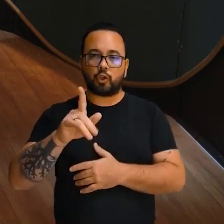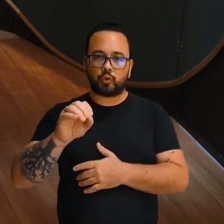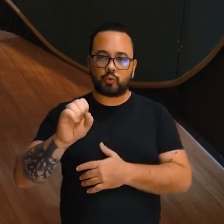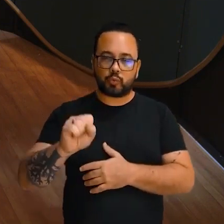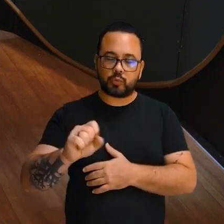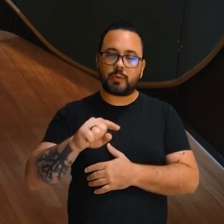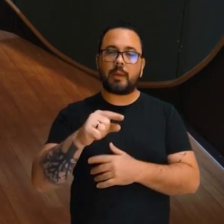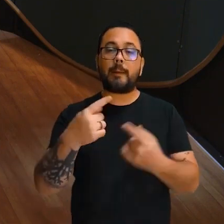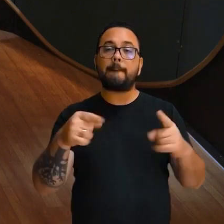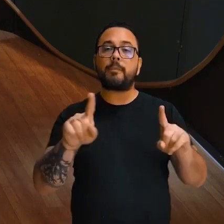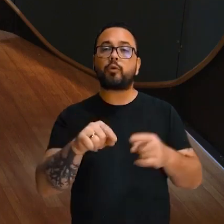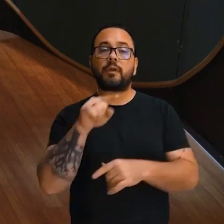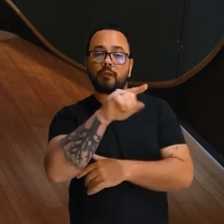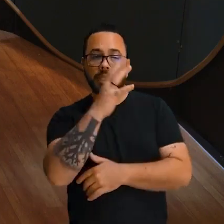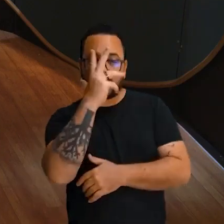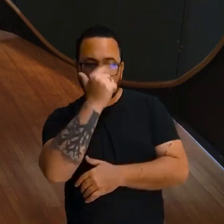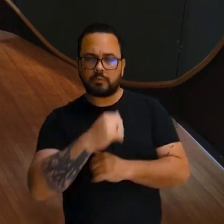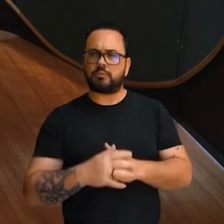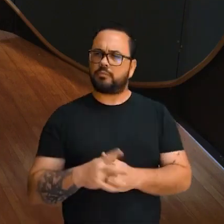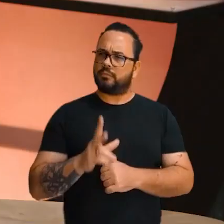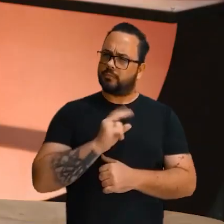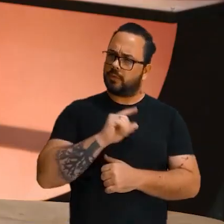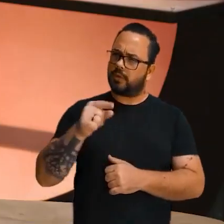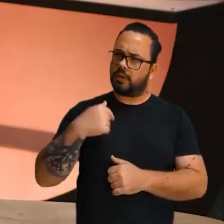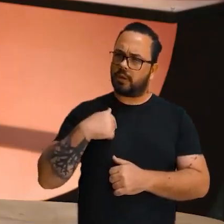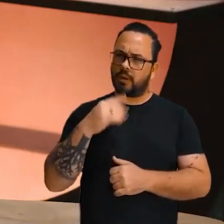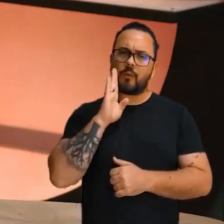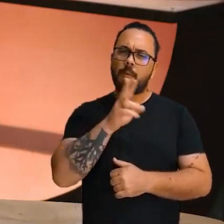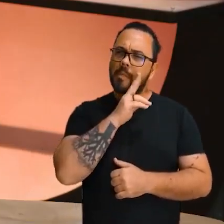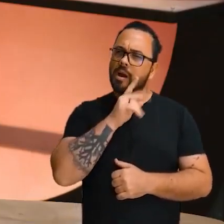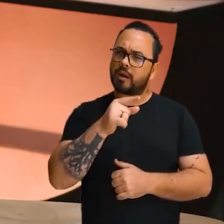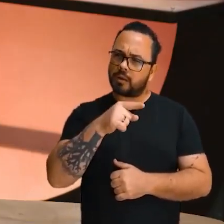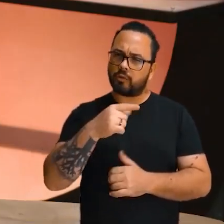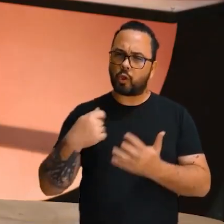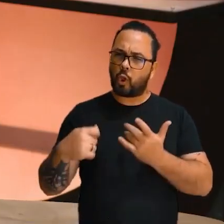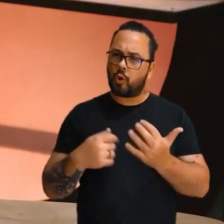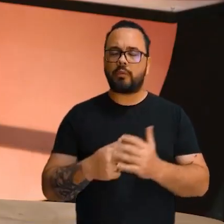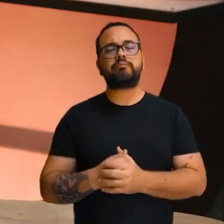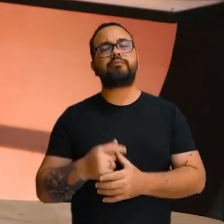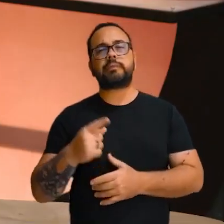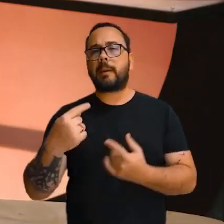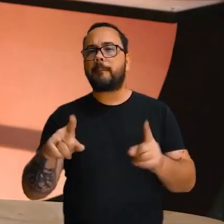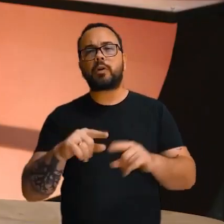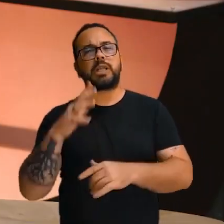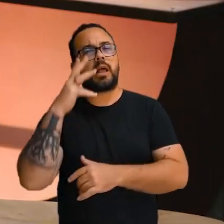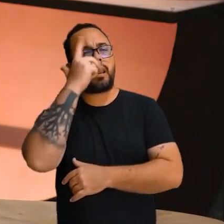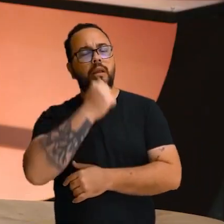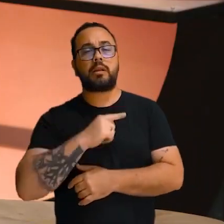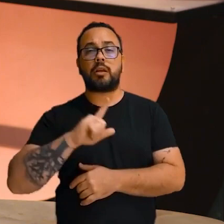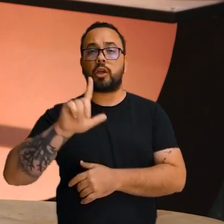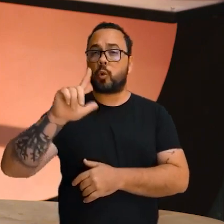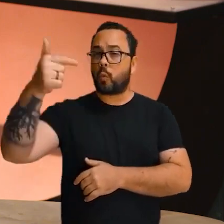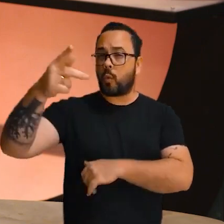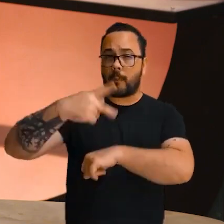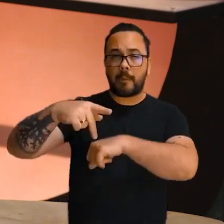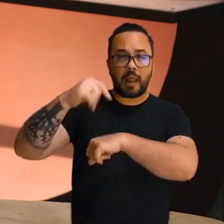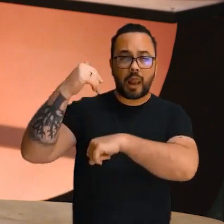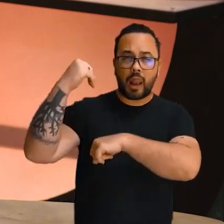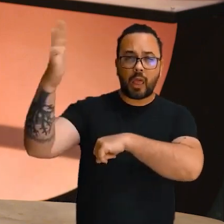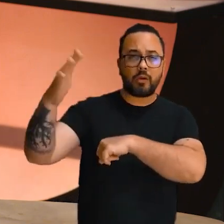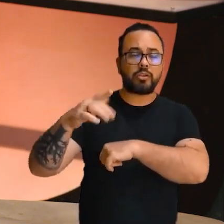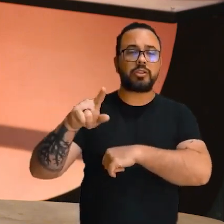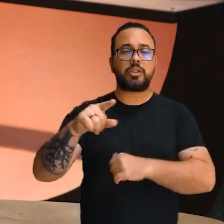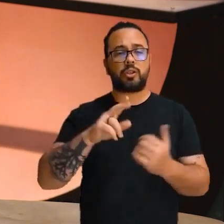linda. Eu falei, cara, mas essa música eu toco no boteco. Uhum. É a música mais linda da minha vida. Tocamos no festival de Bucareste, Você é